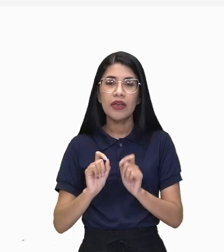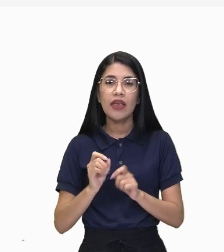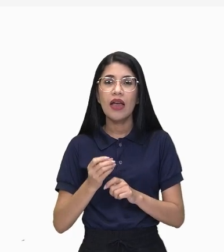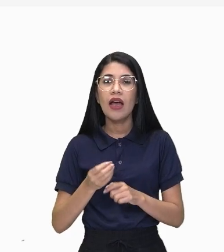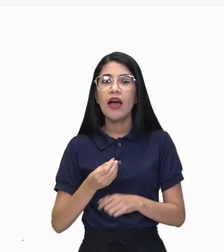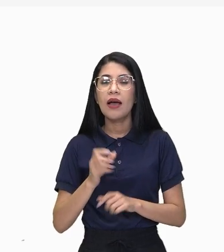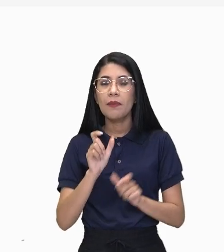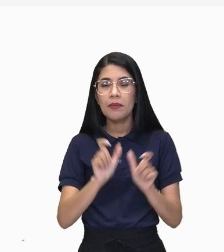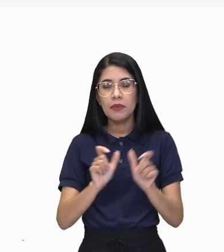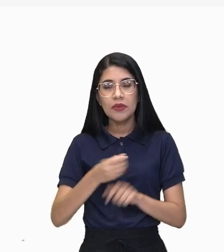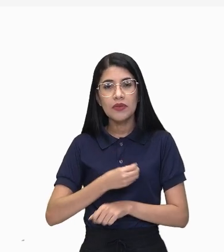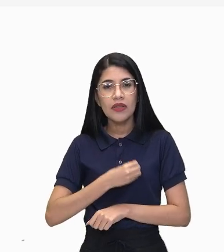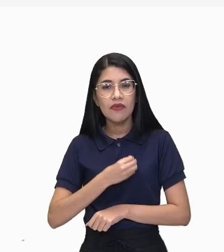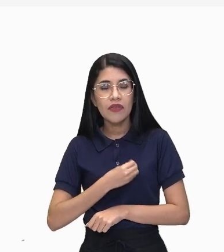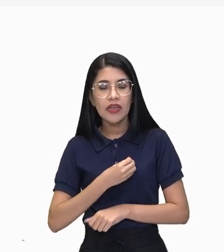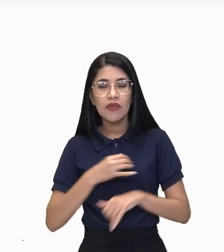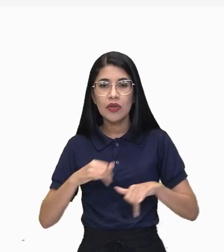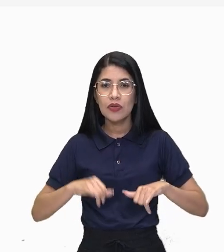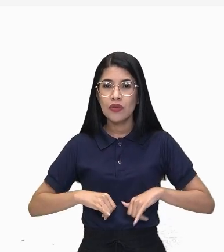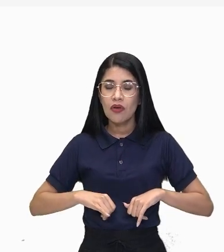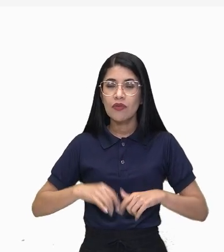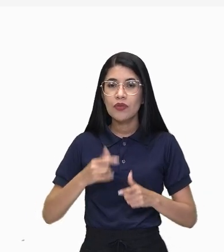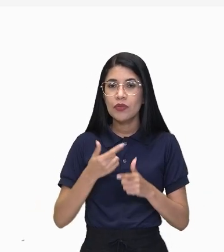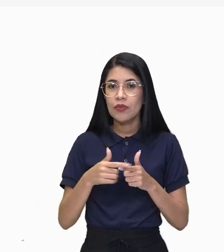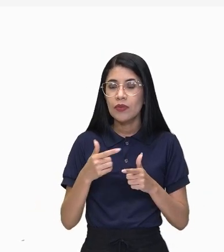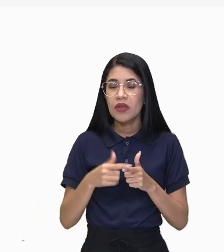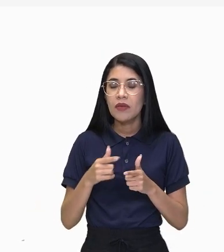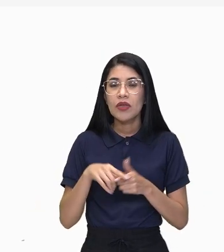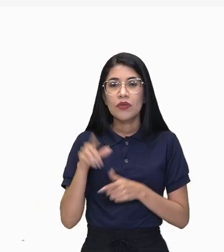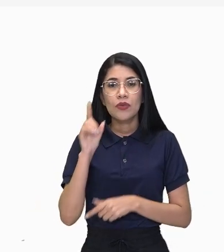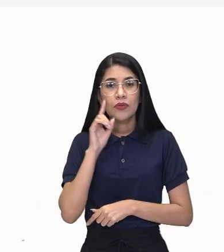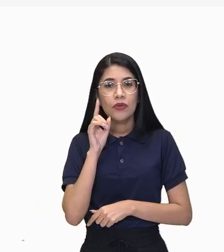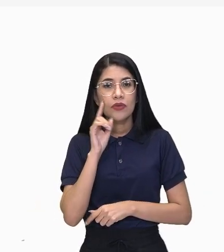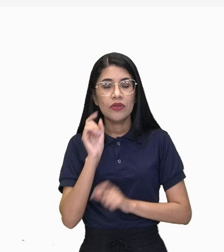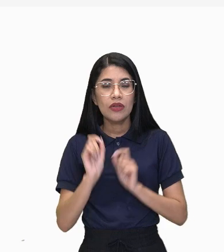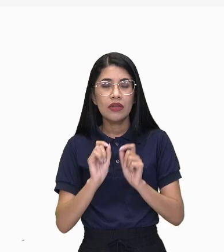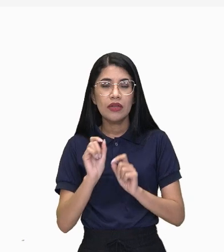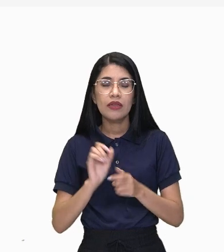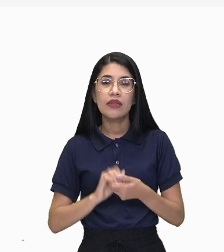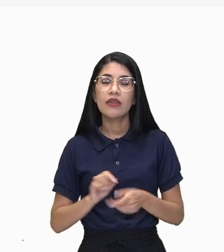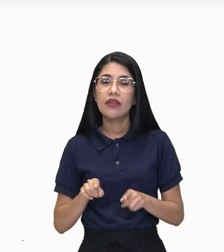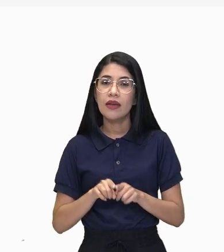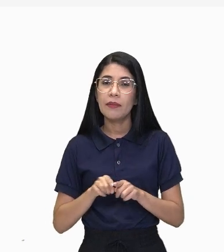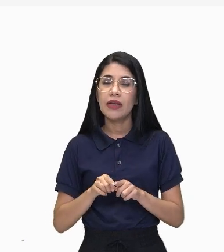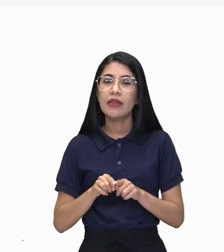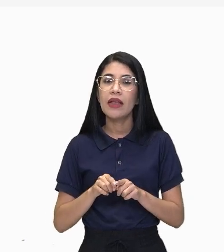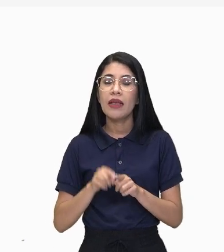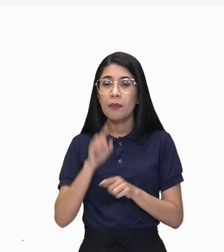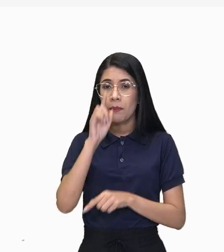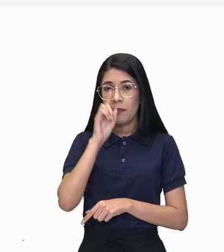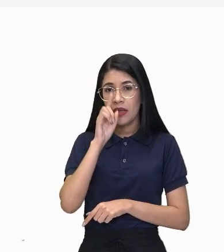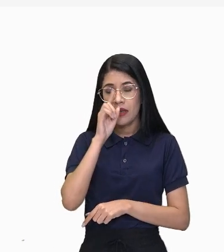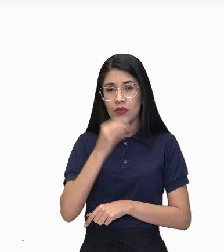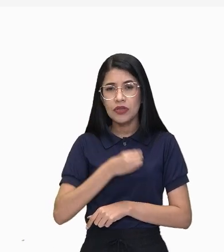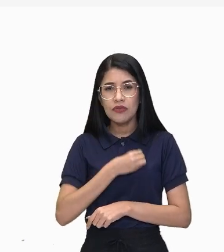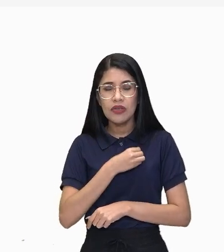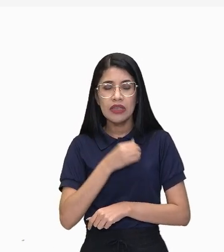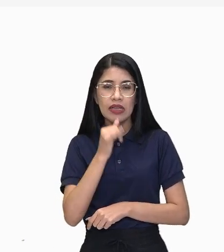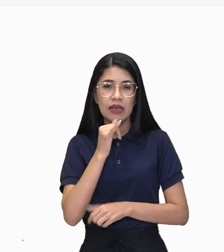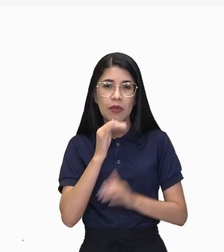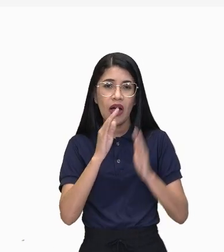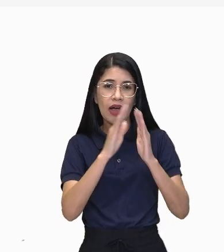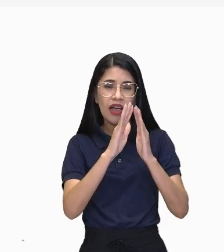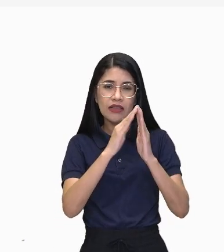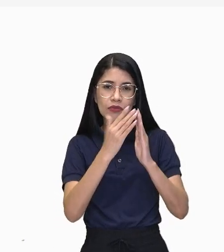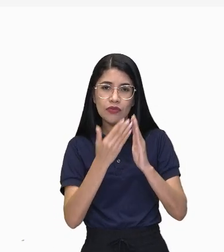com todo esse tipo de problema, de problemática, inclusive com sua vida colocada em risco muitas vezes por desabamentos e etc e